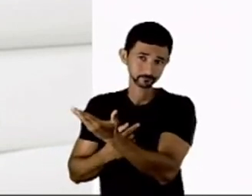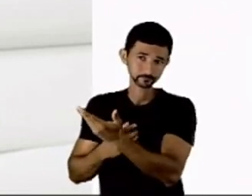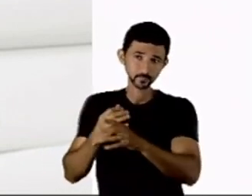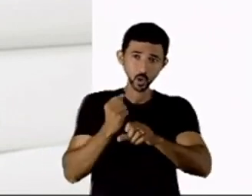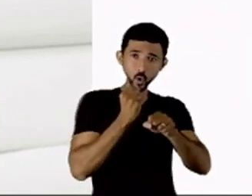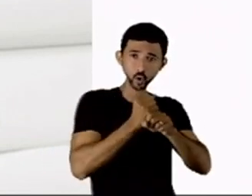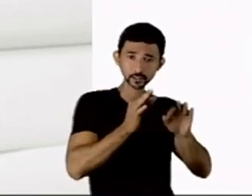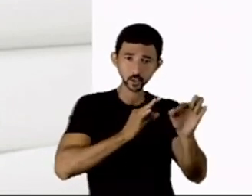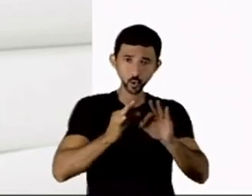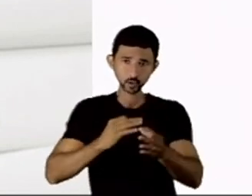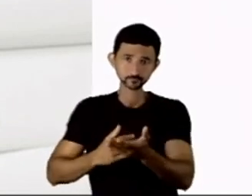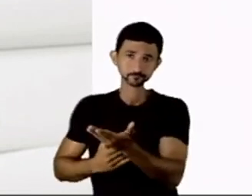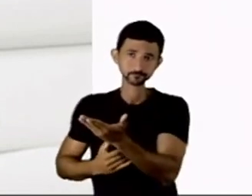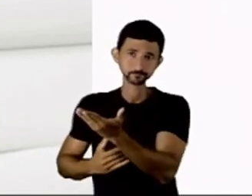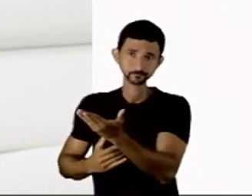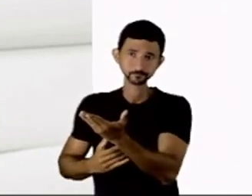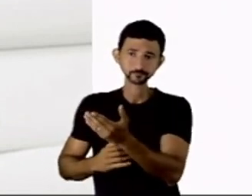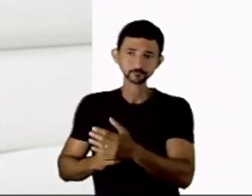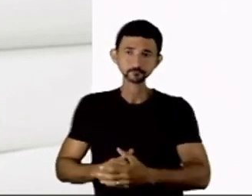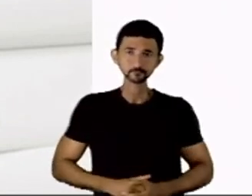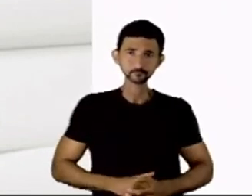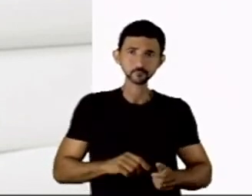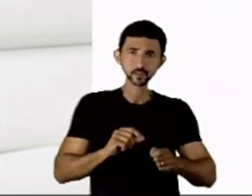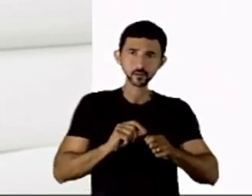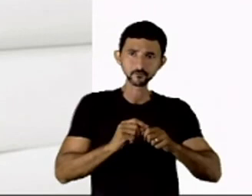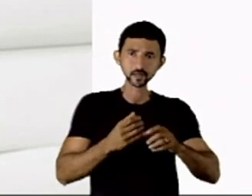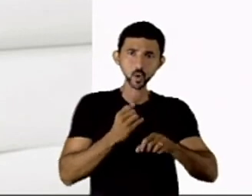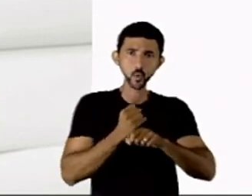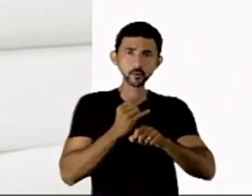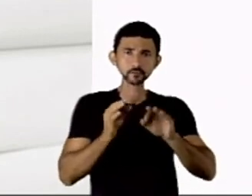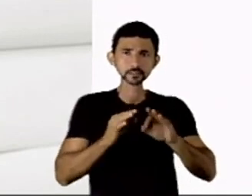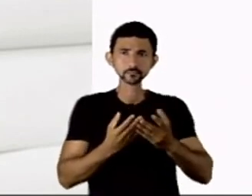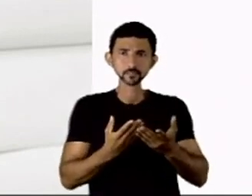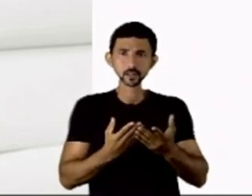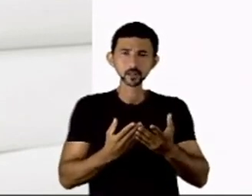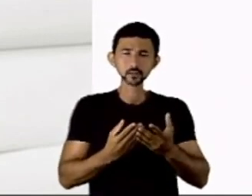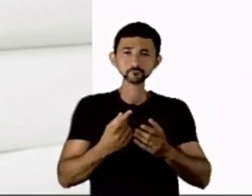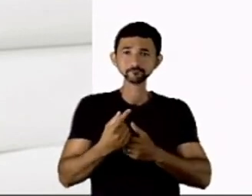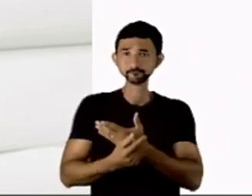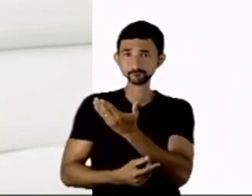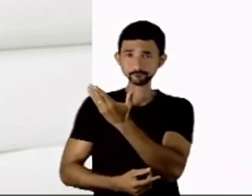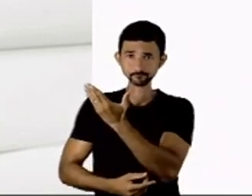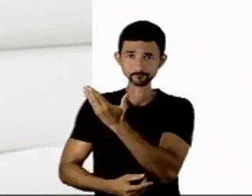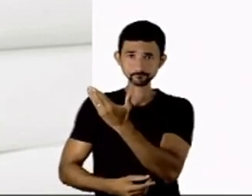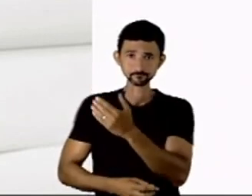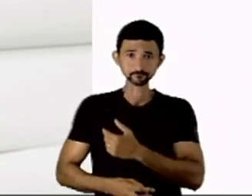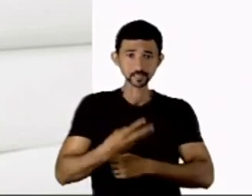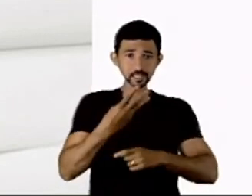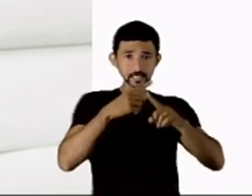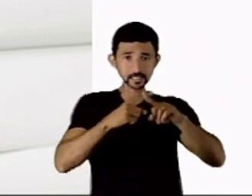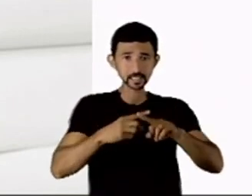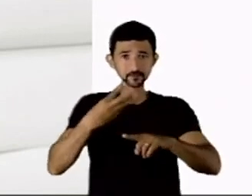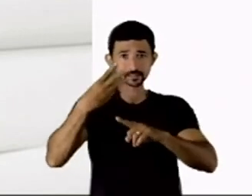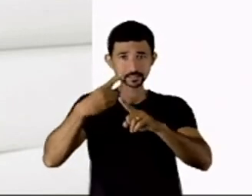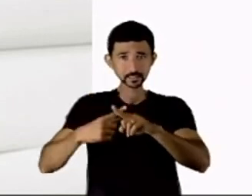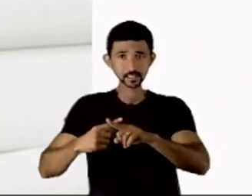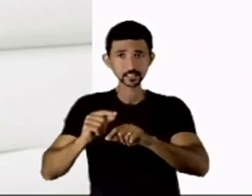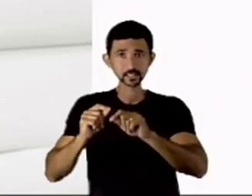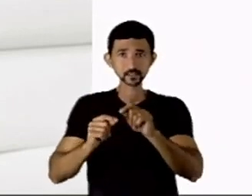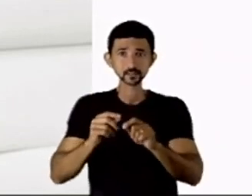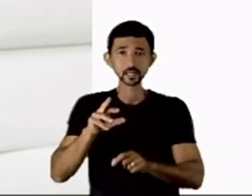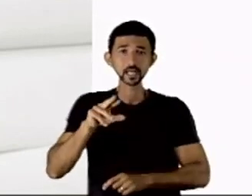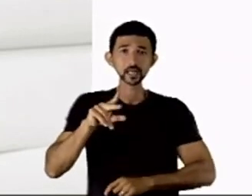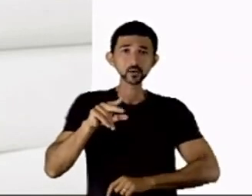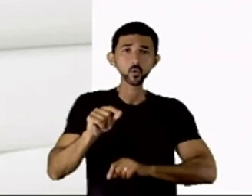as bases. Então, eu digo para vocês que a gente pode representar a multiplicação assim, olha. 3 vezes 3 é